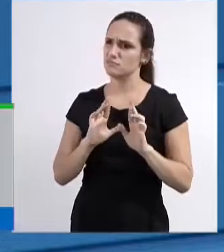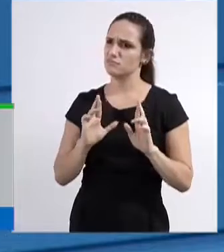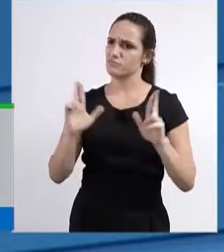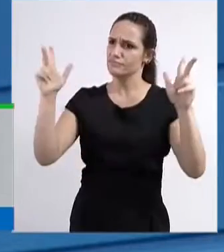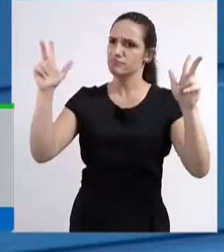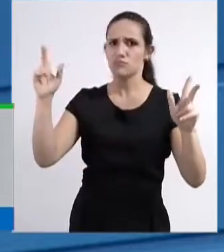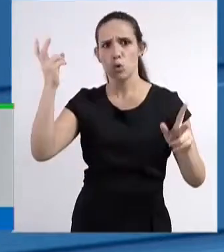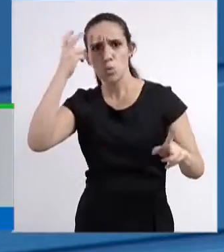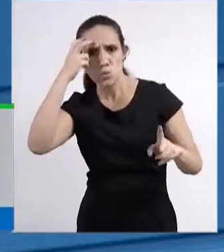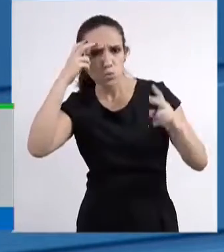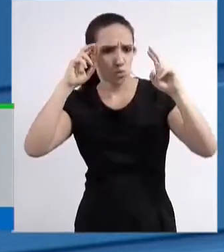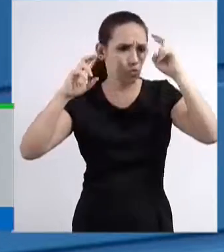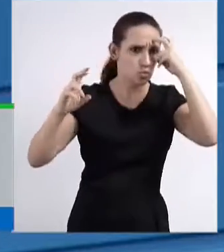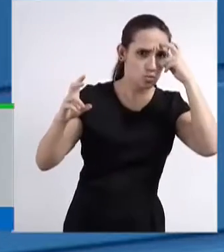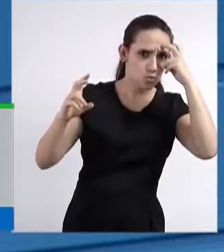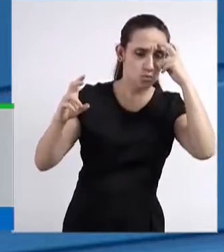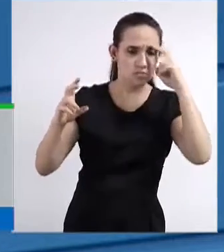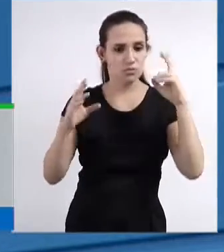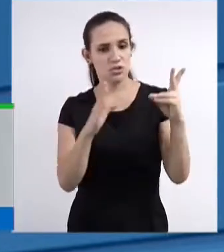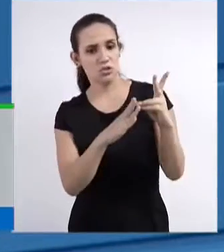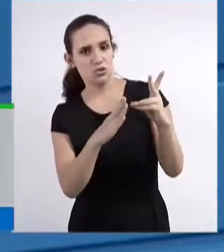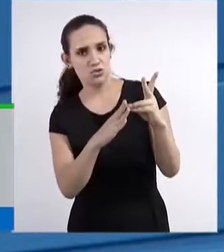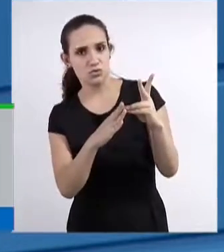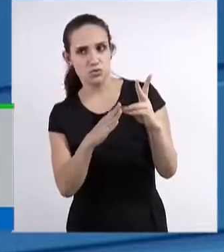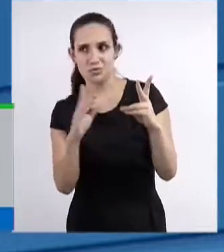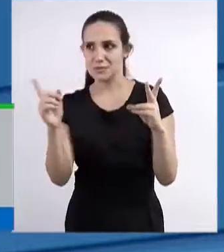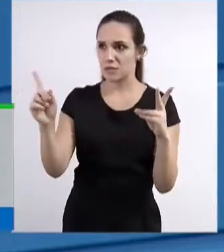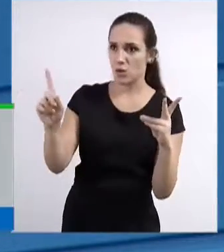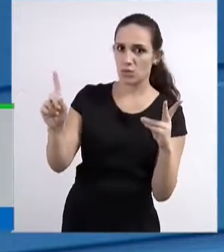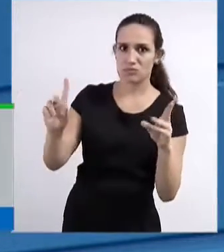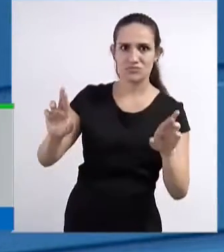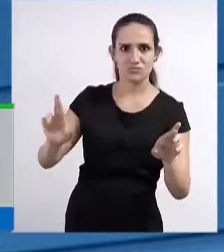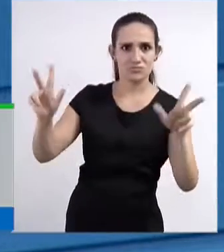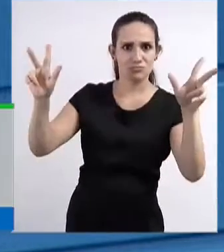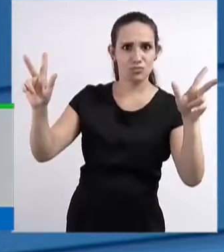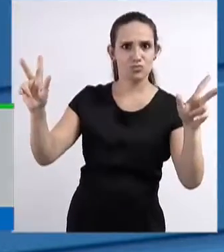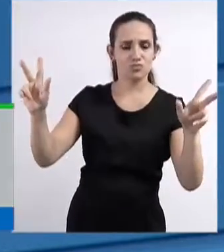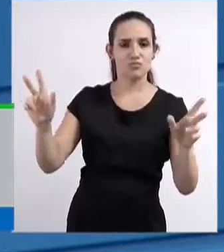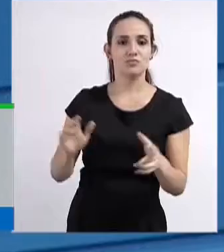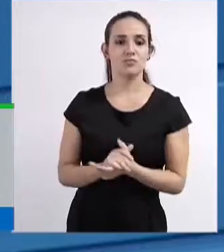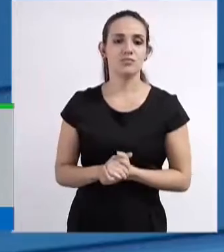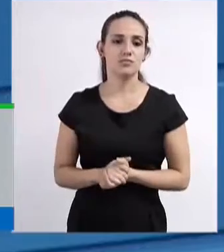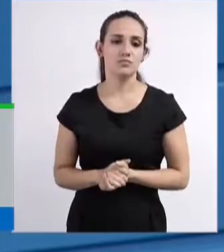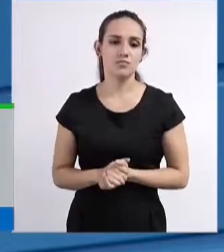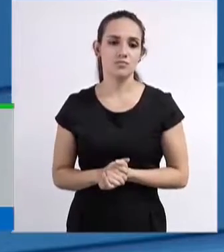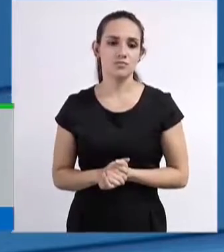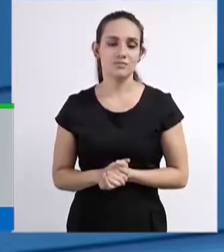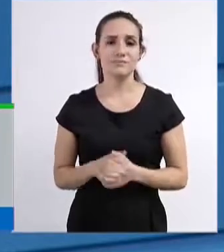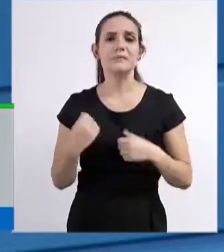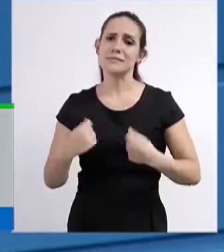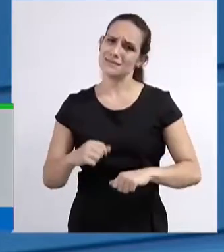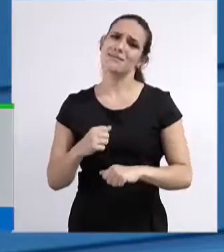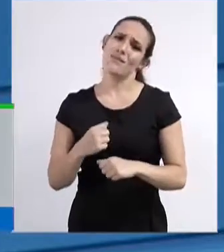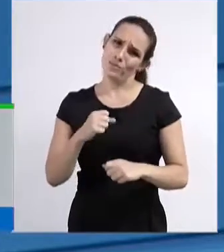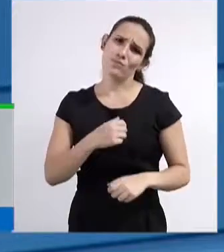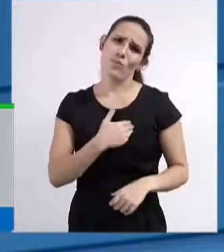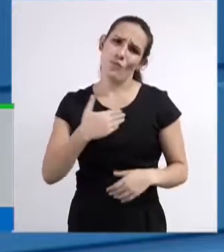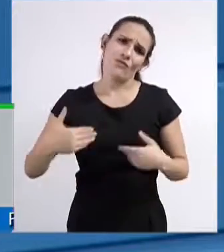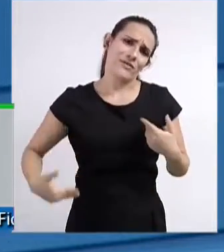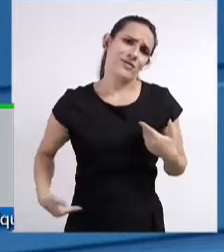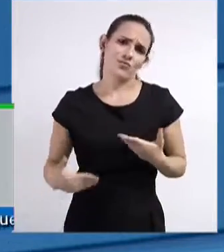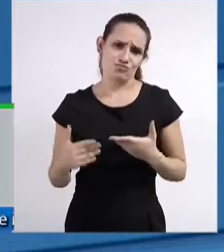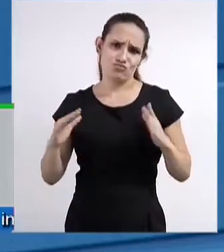cultural entre os índios e os não índios. É preciso que o poder público, de uma forma